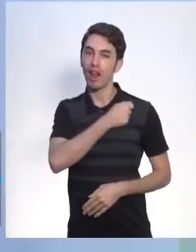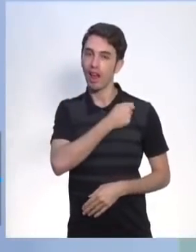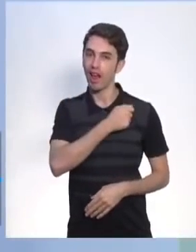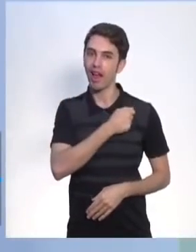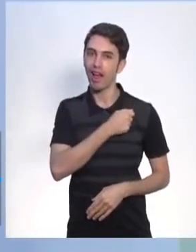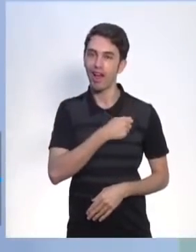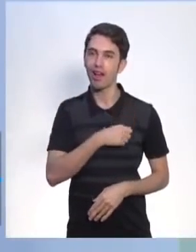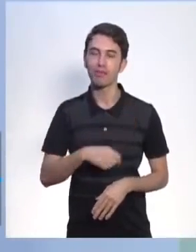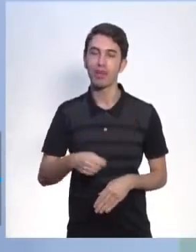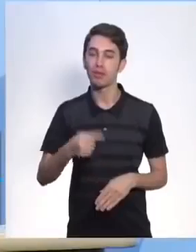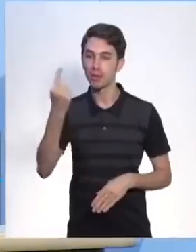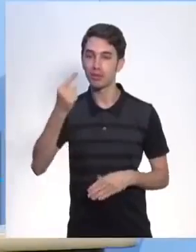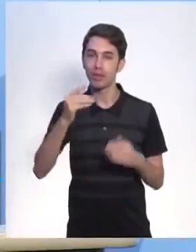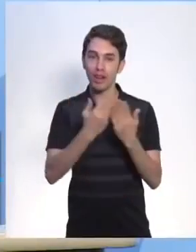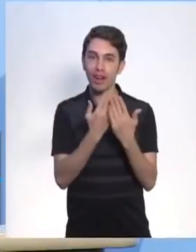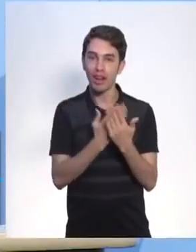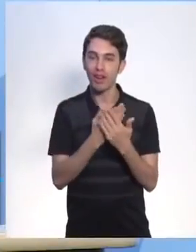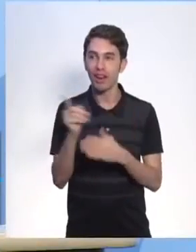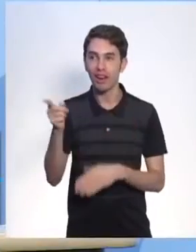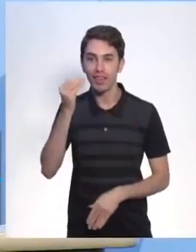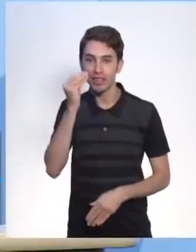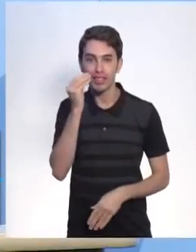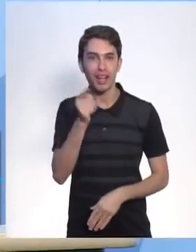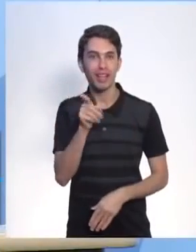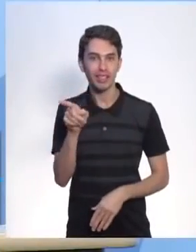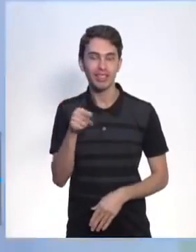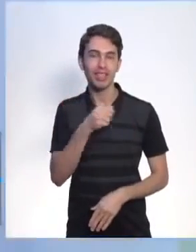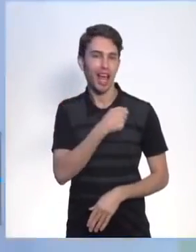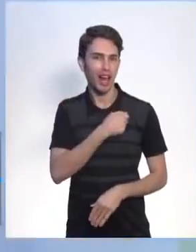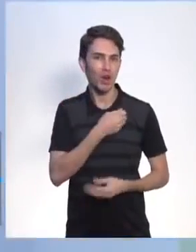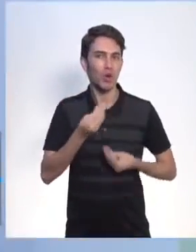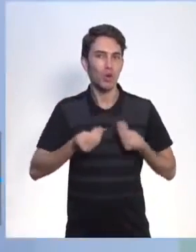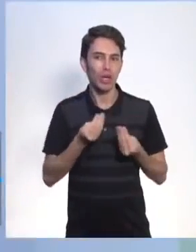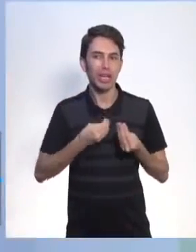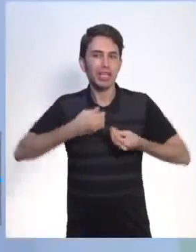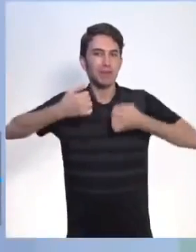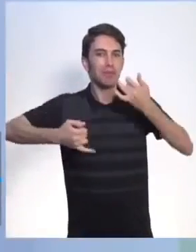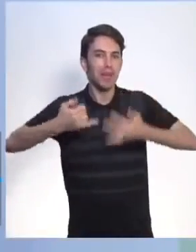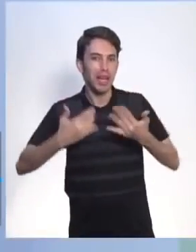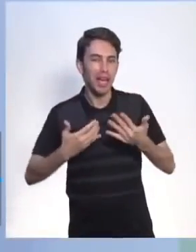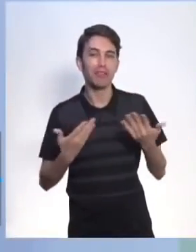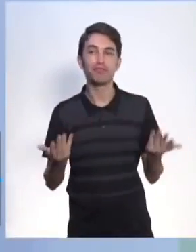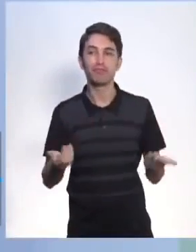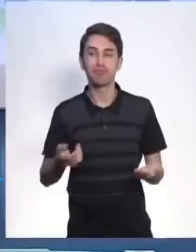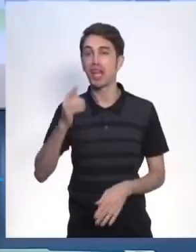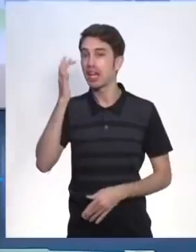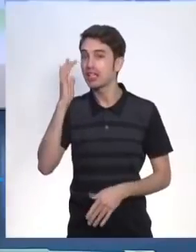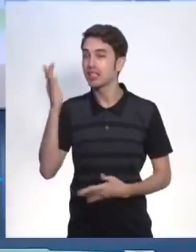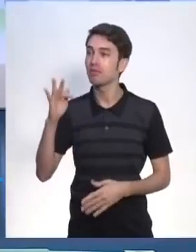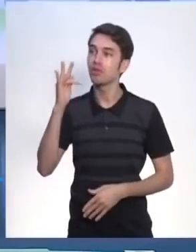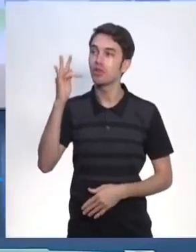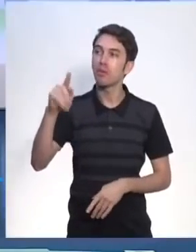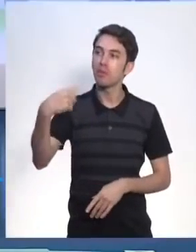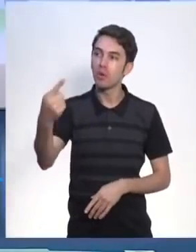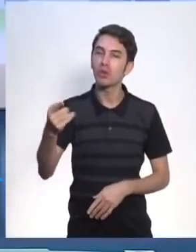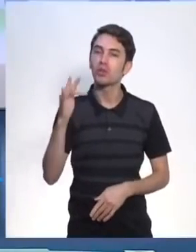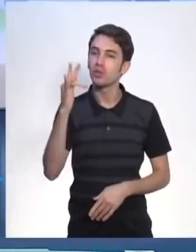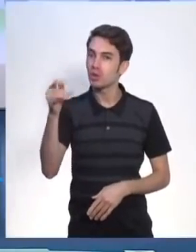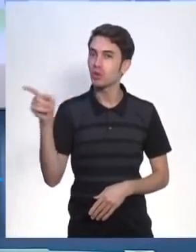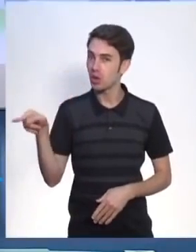tentar, né, Ana? Tentar Sim. aqui colocar para. Quem sabe a próxima aula quem faz é você, né? É uma boa